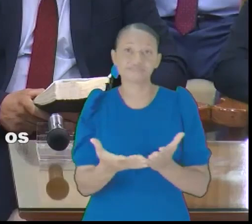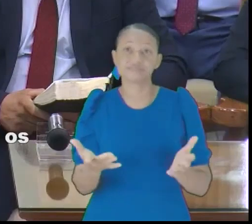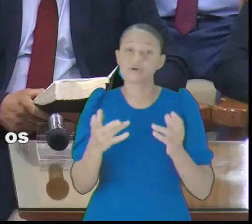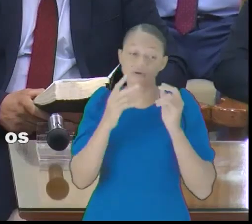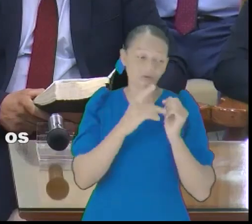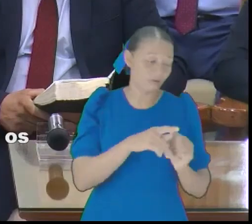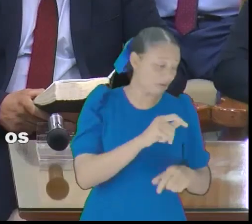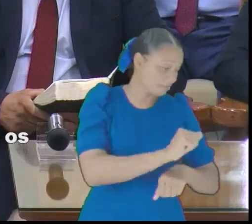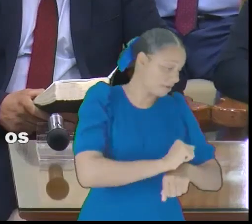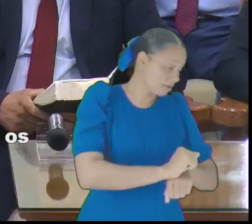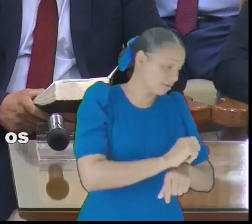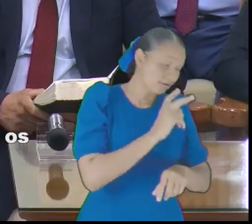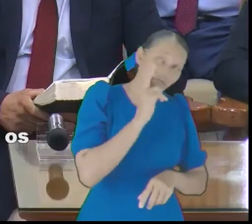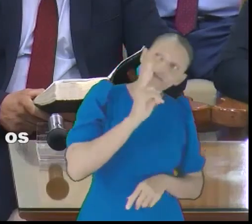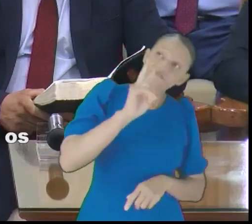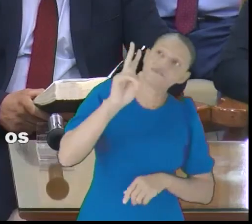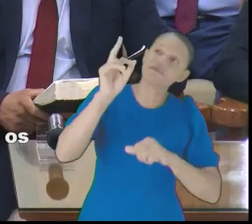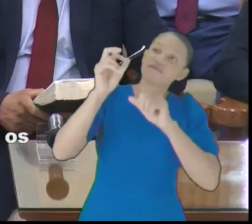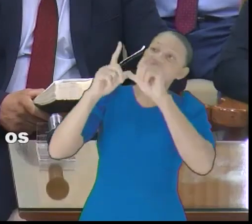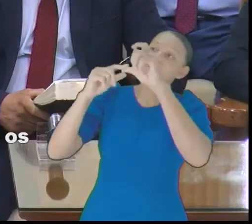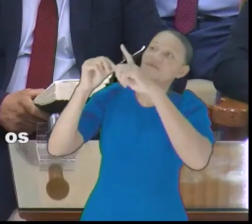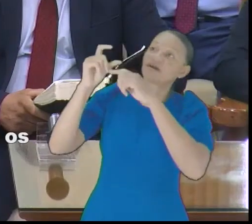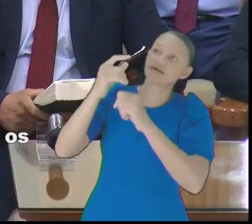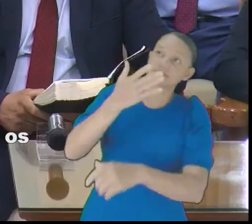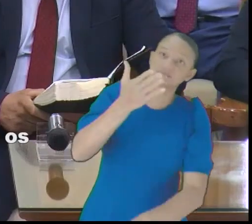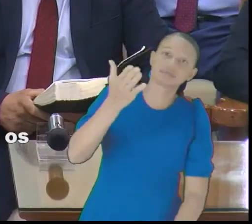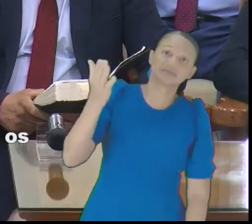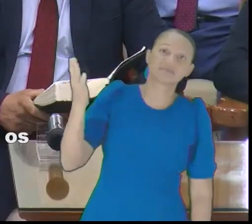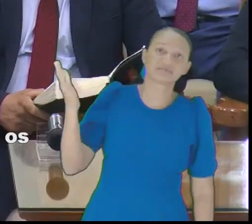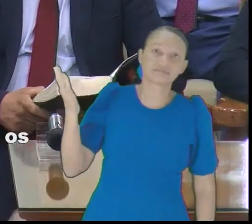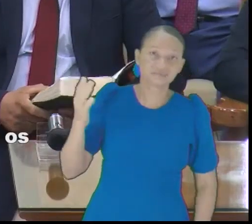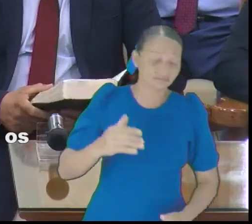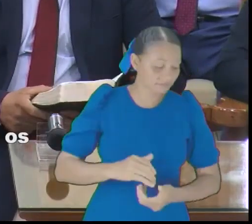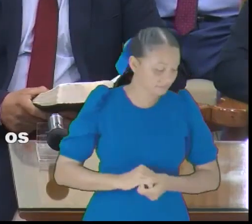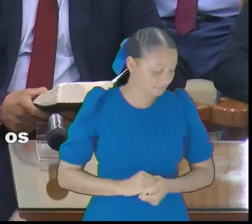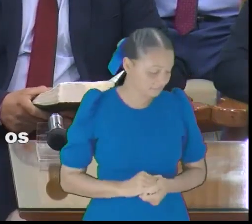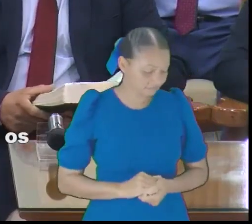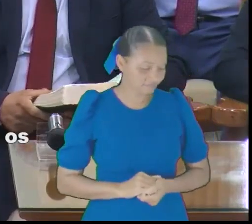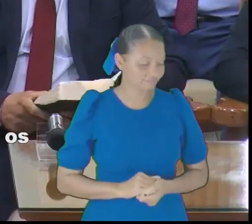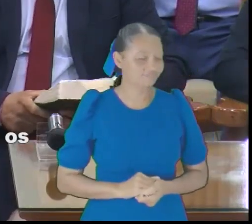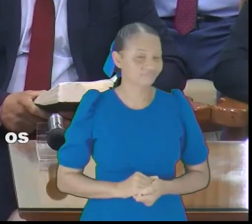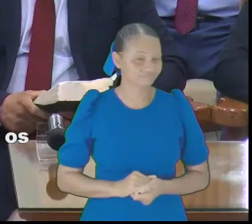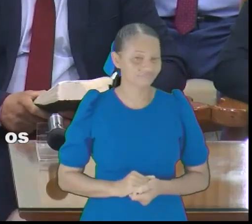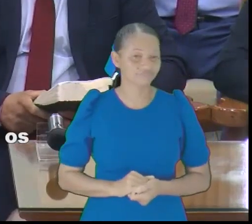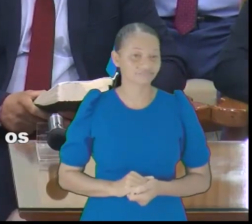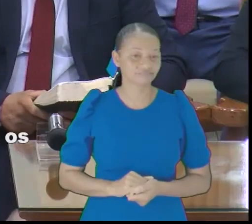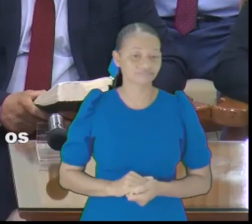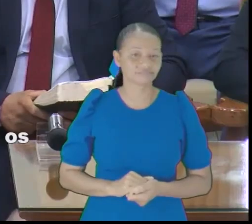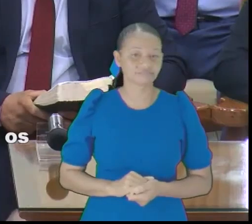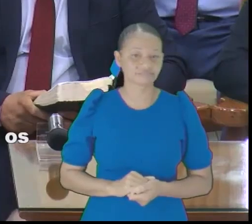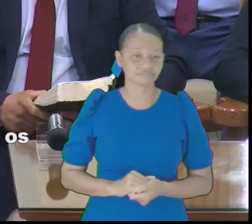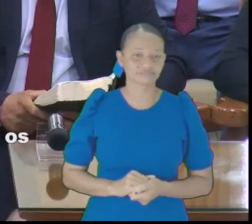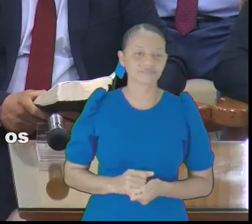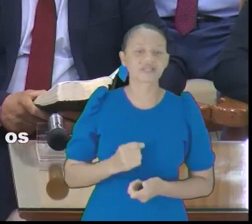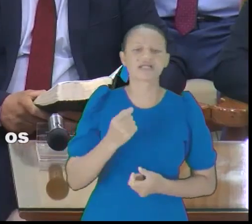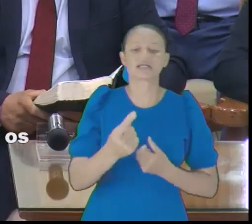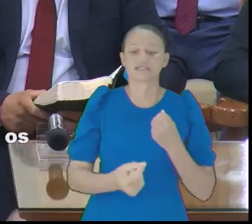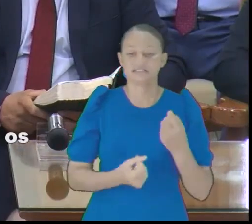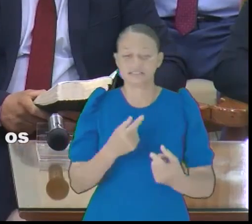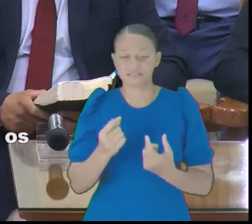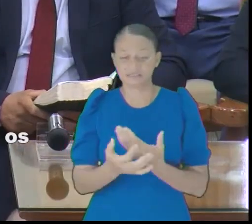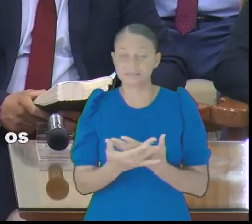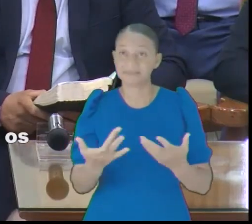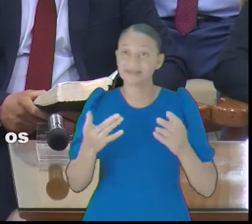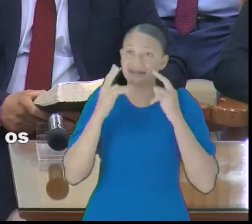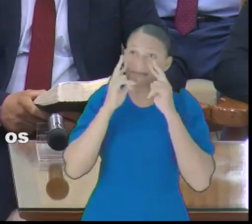para os céus, Abraão. Escute isso. Muitas vezes, para a gente ver